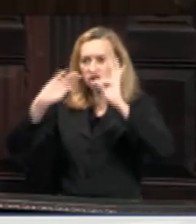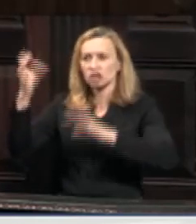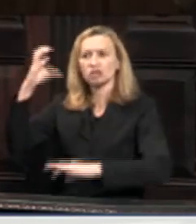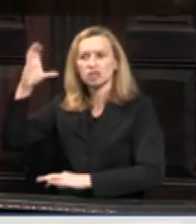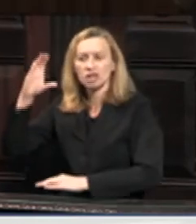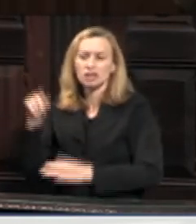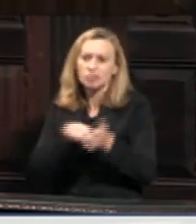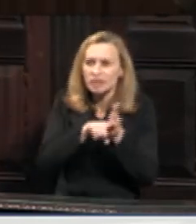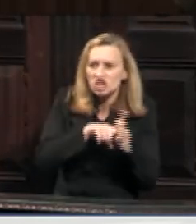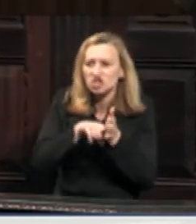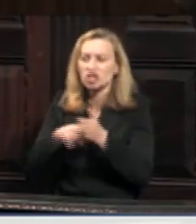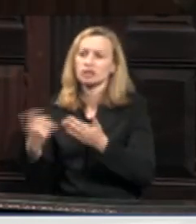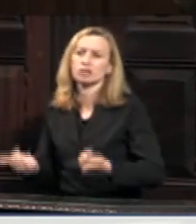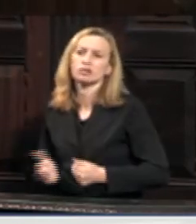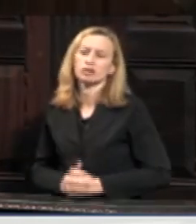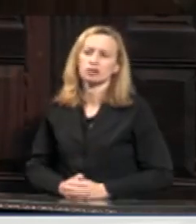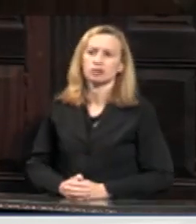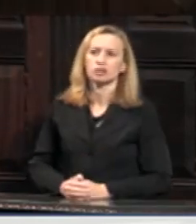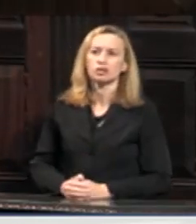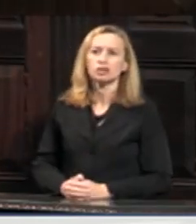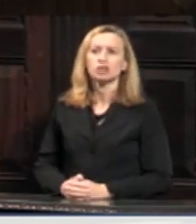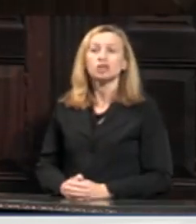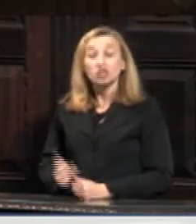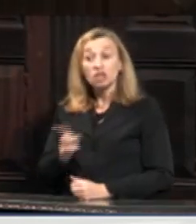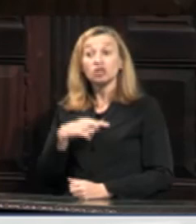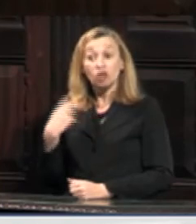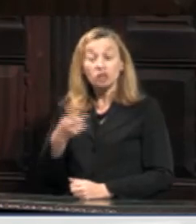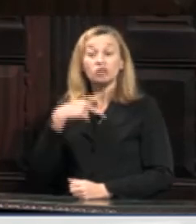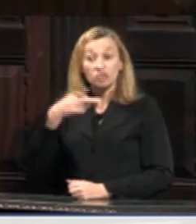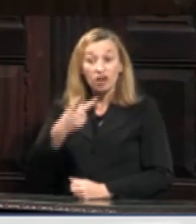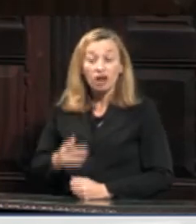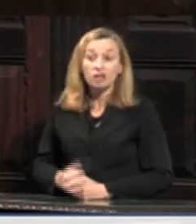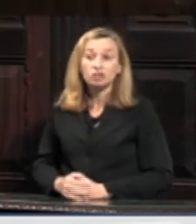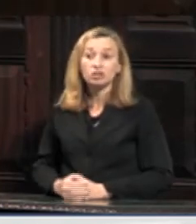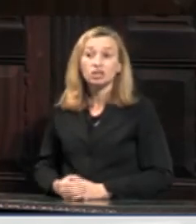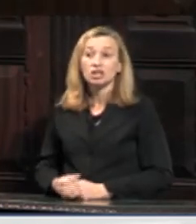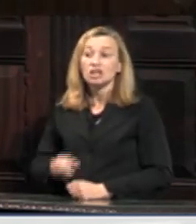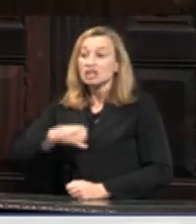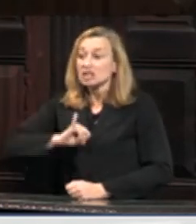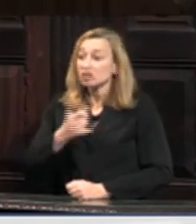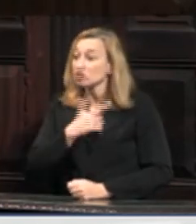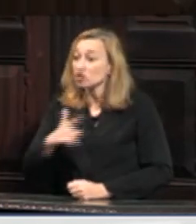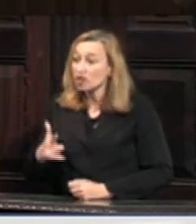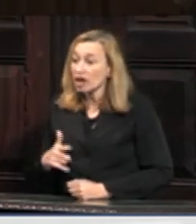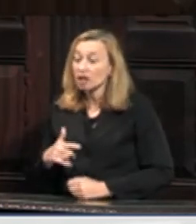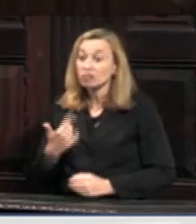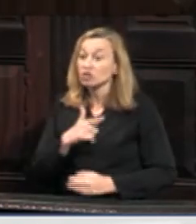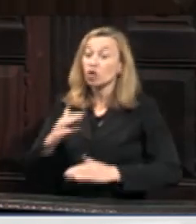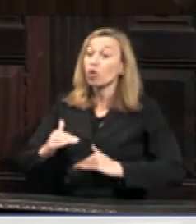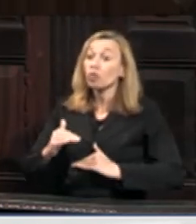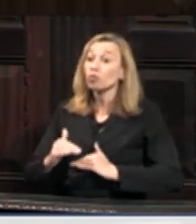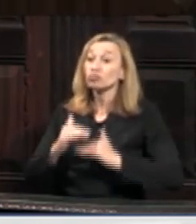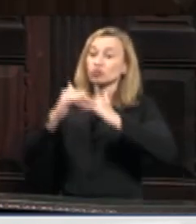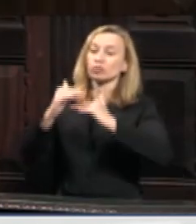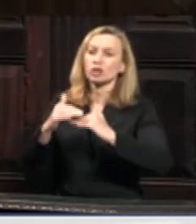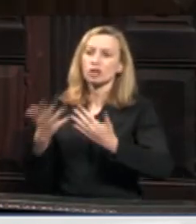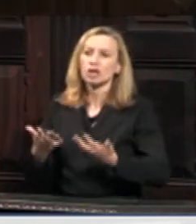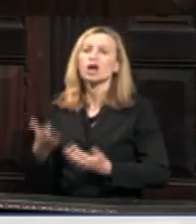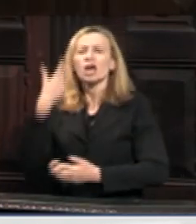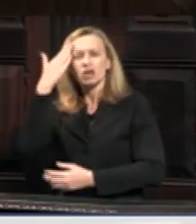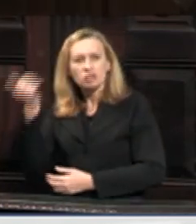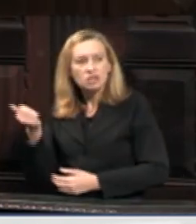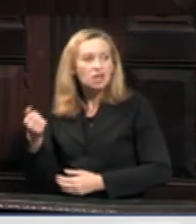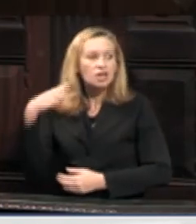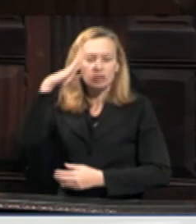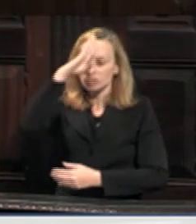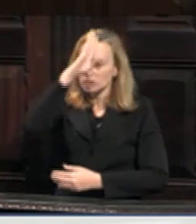na pesquisa, na inovação. É disso que estamos falando. Sem isso não há soberania. Eu sei que o deputado Jair Bolsonaro presta reverência à